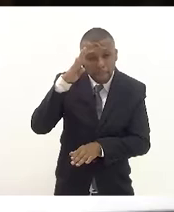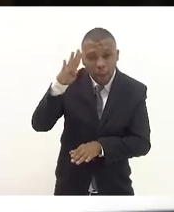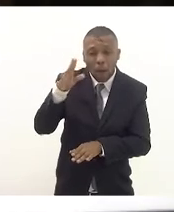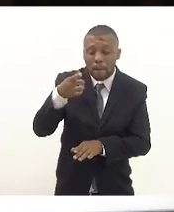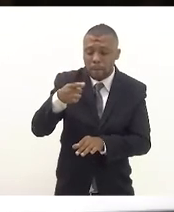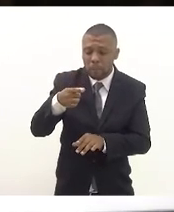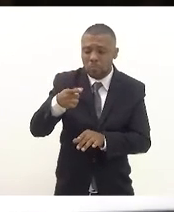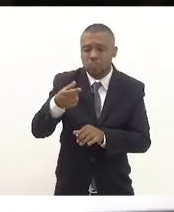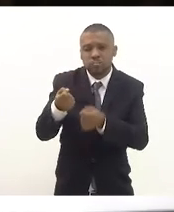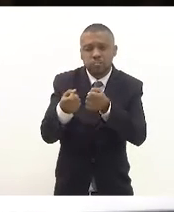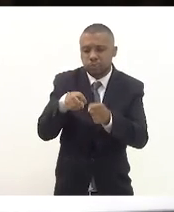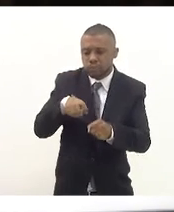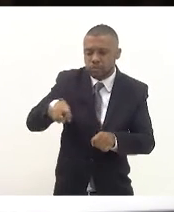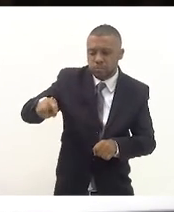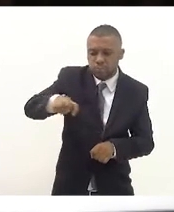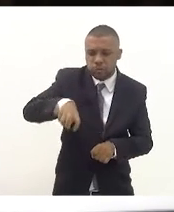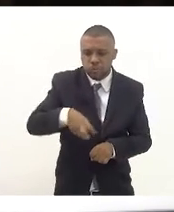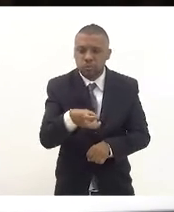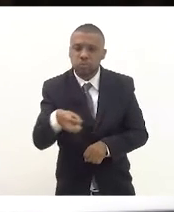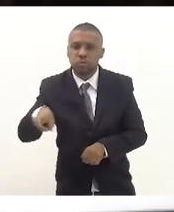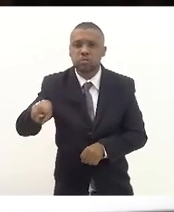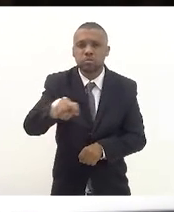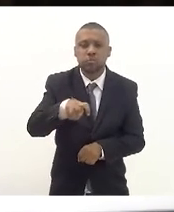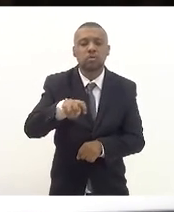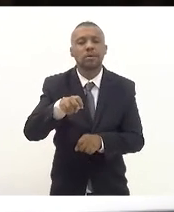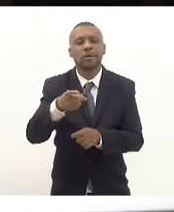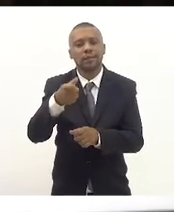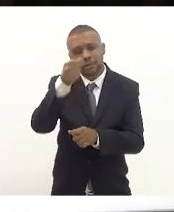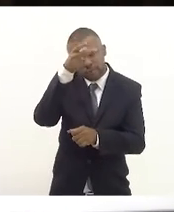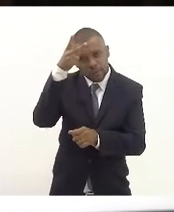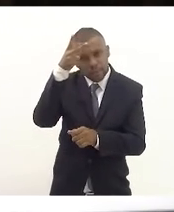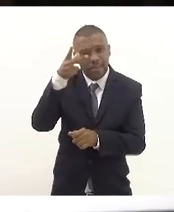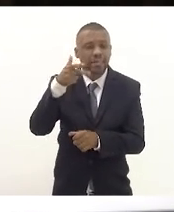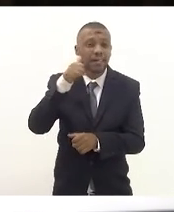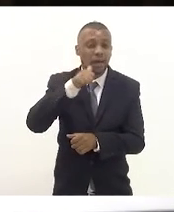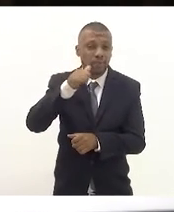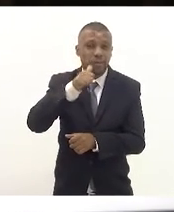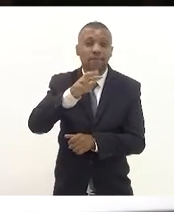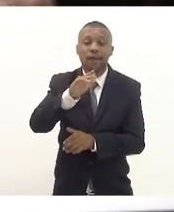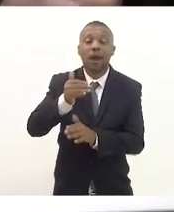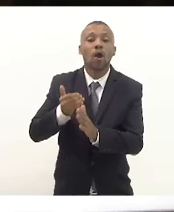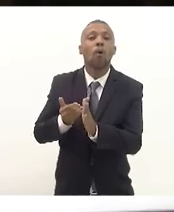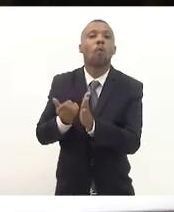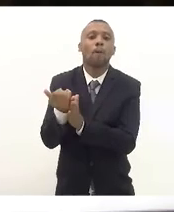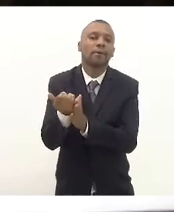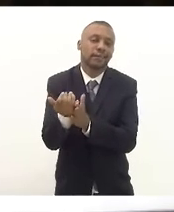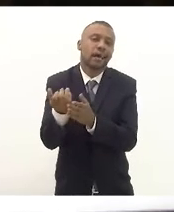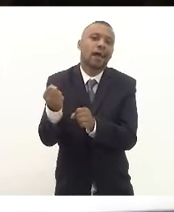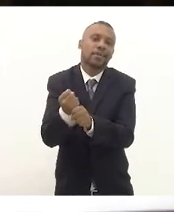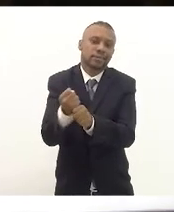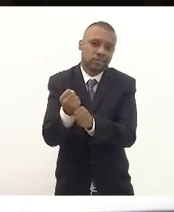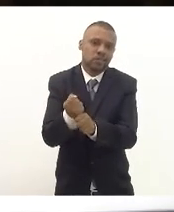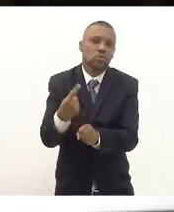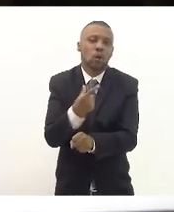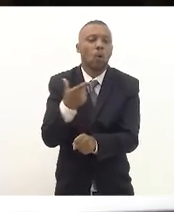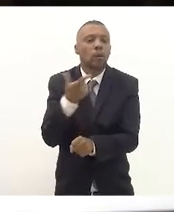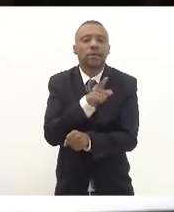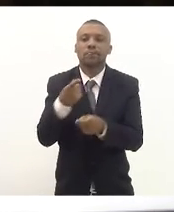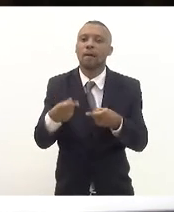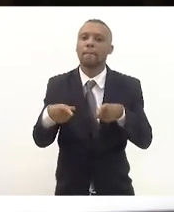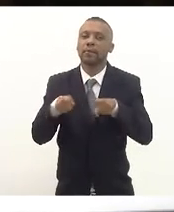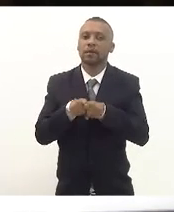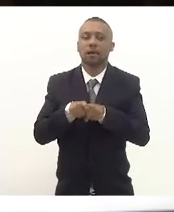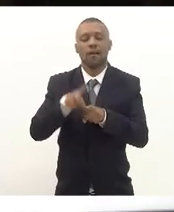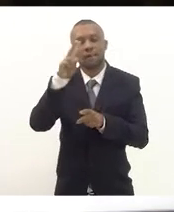pista do Brasil no arco Metropolitano cidade de meninas vai iniciar ainda este ano conseguimos a parceria forte